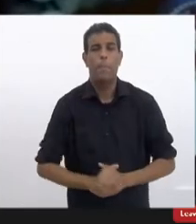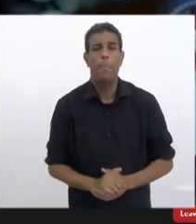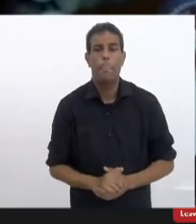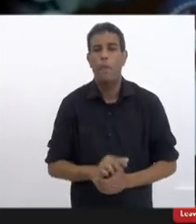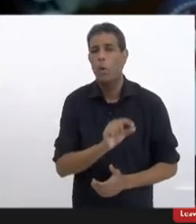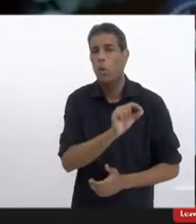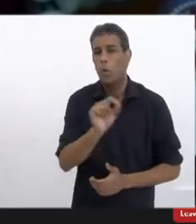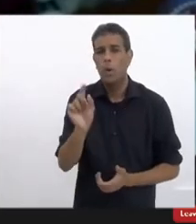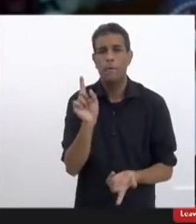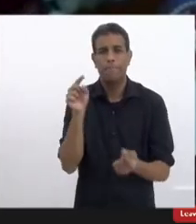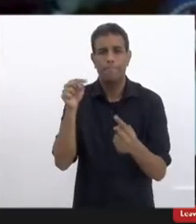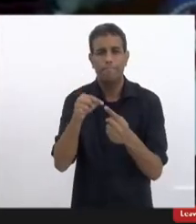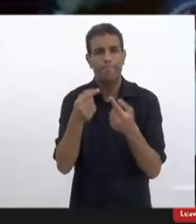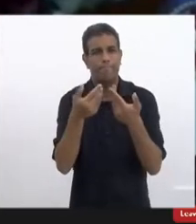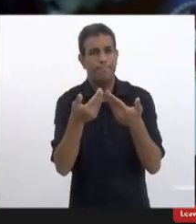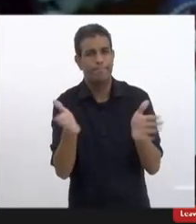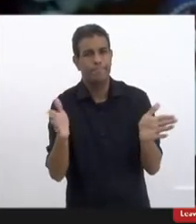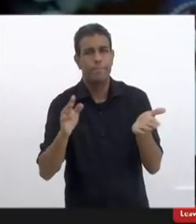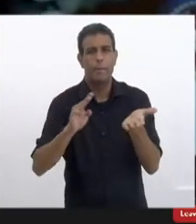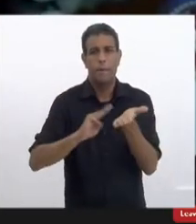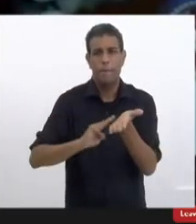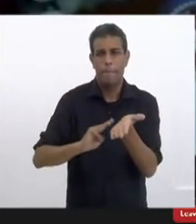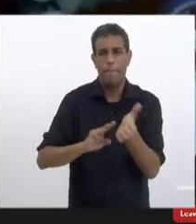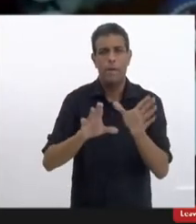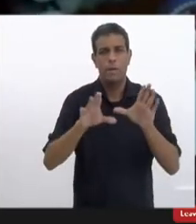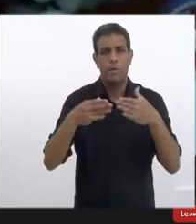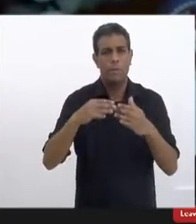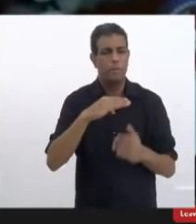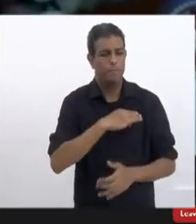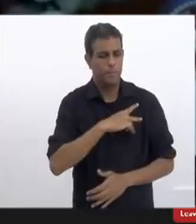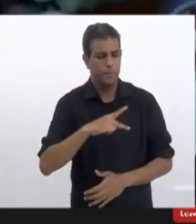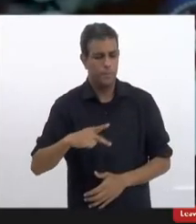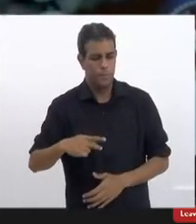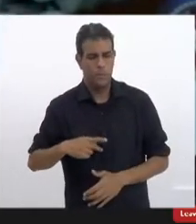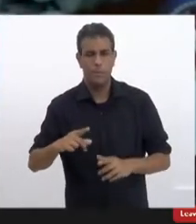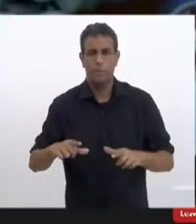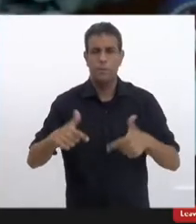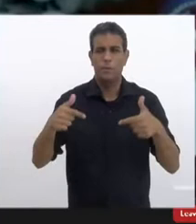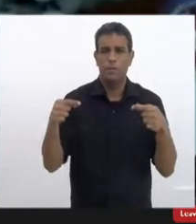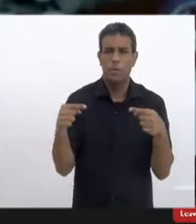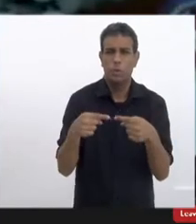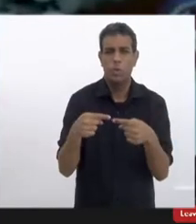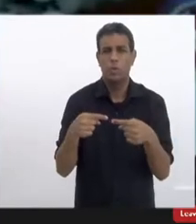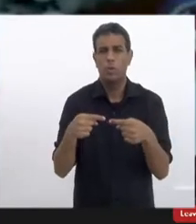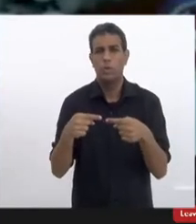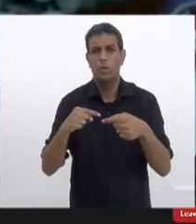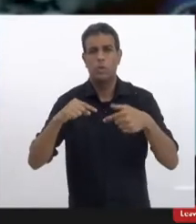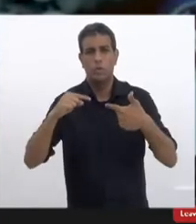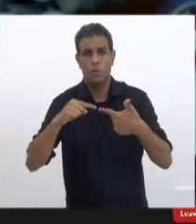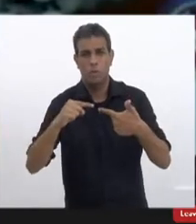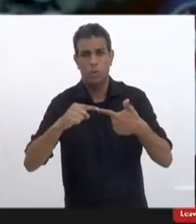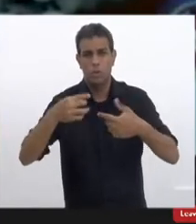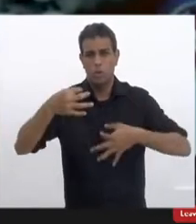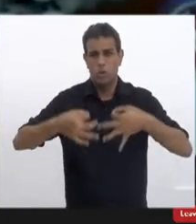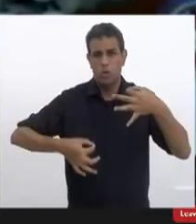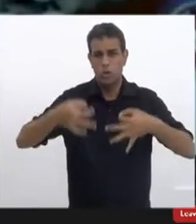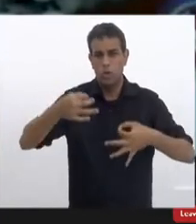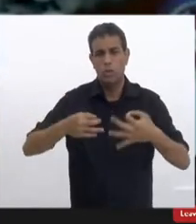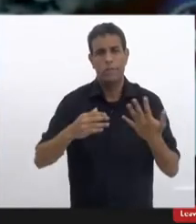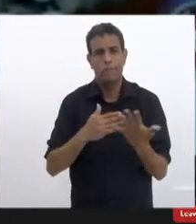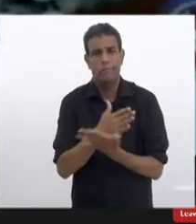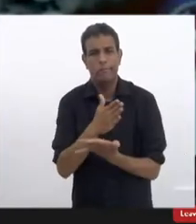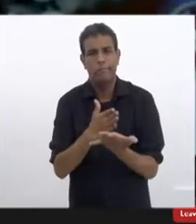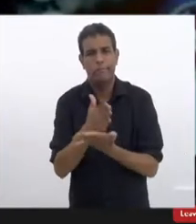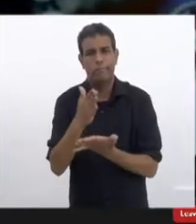que abrangem os membros do Ministério Público que atuam no segundo grau de jurisdição, quer dizer, perante